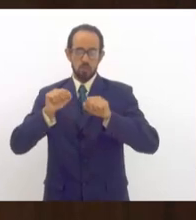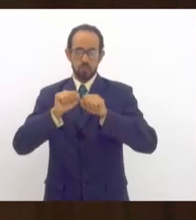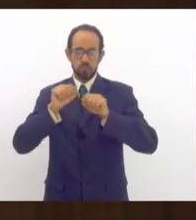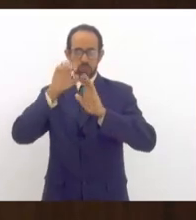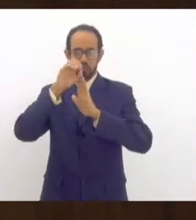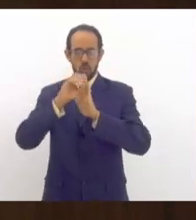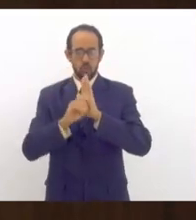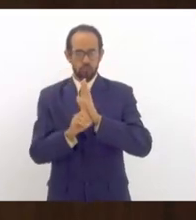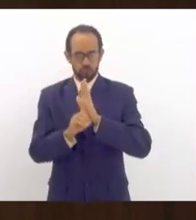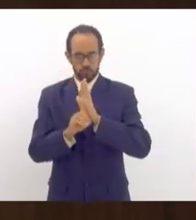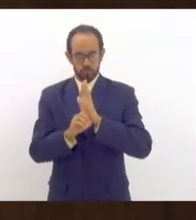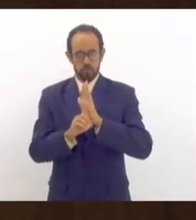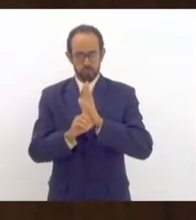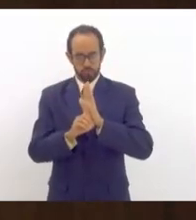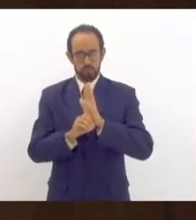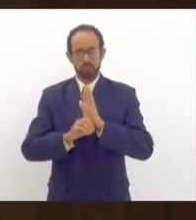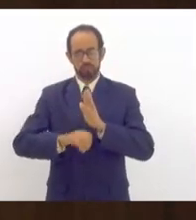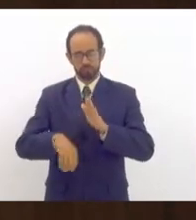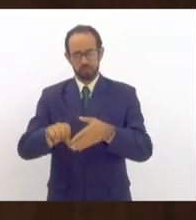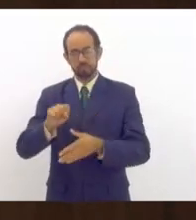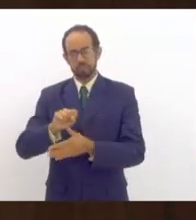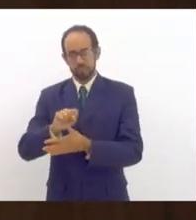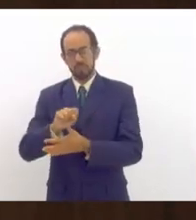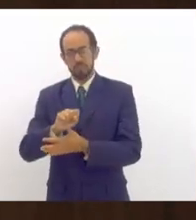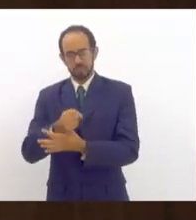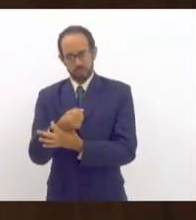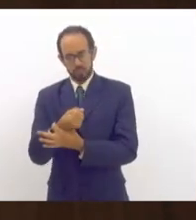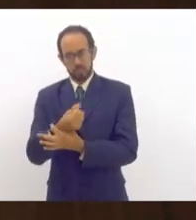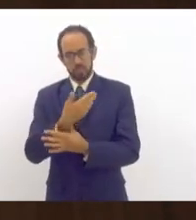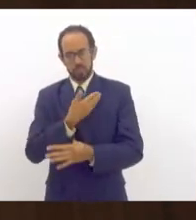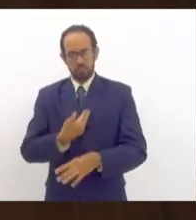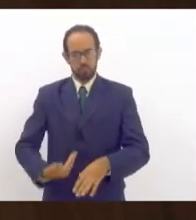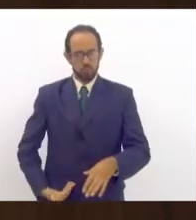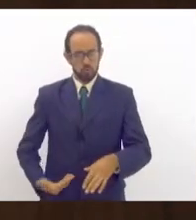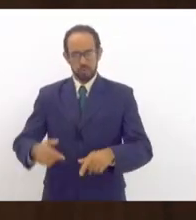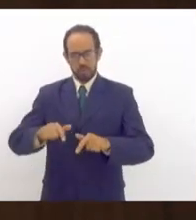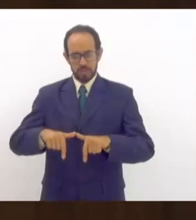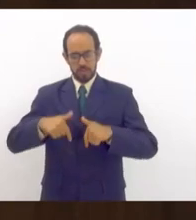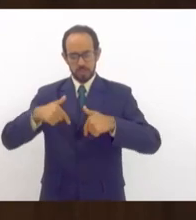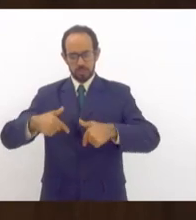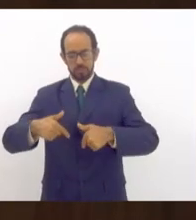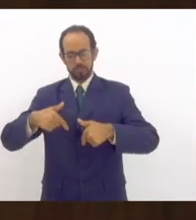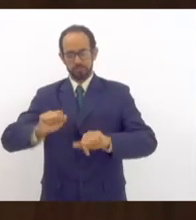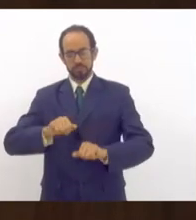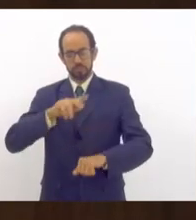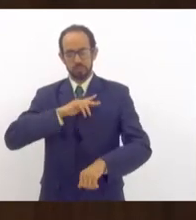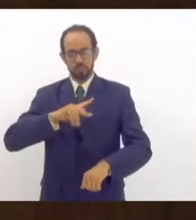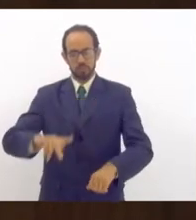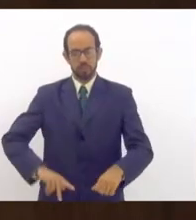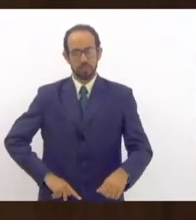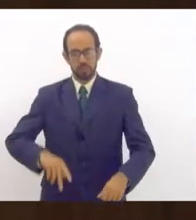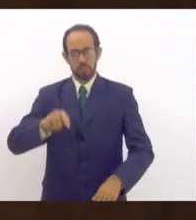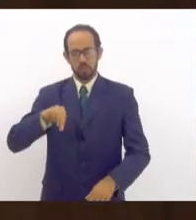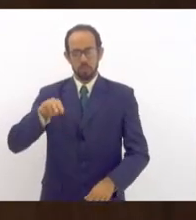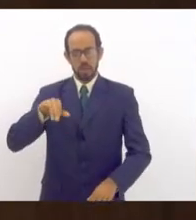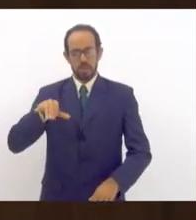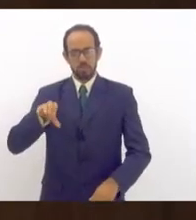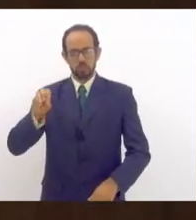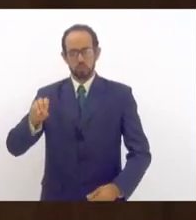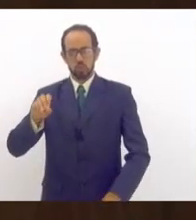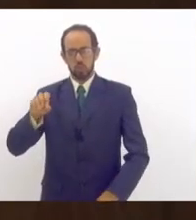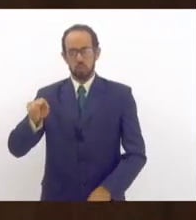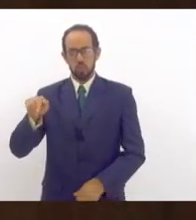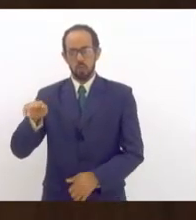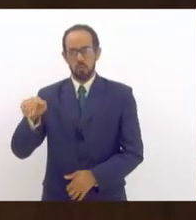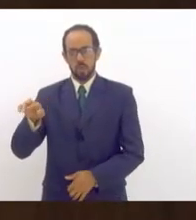a comissão de Segurança Pública nesse ato presídio pelo Deputado Márcio Gualberto que é fundamental que